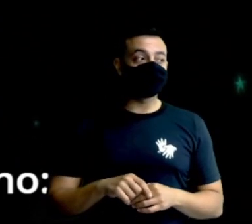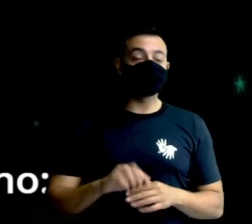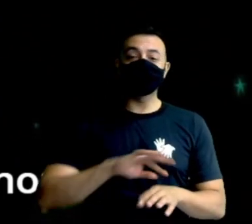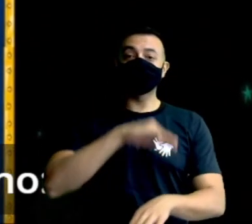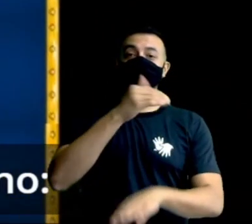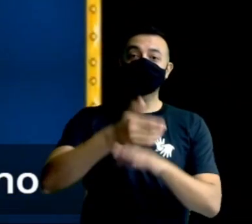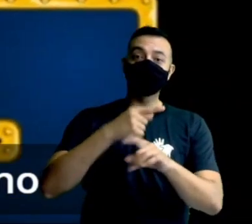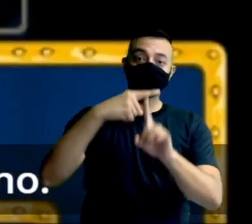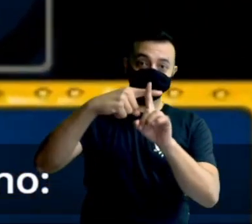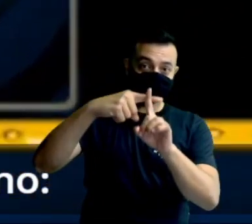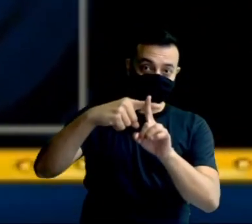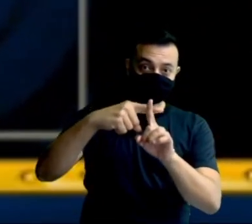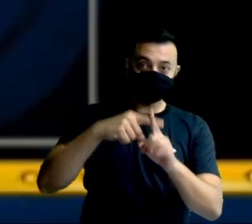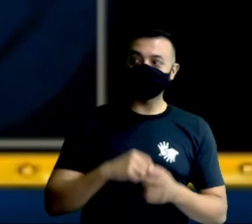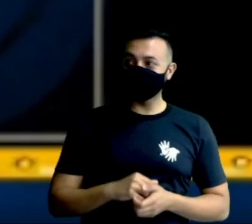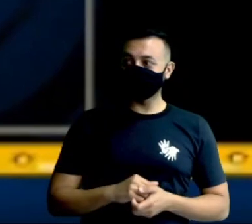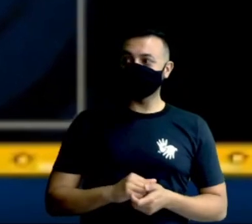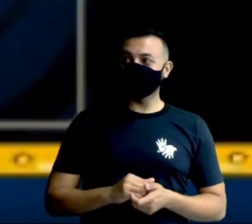Monte das Tabocas?